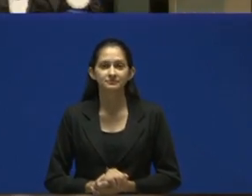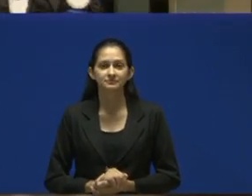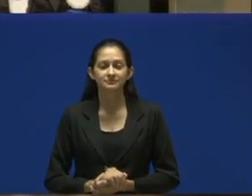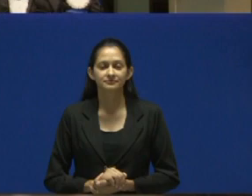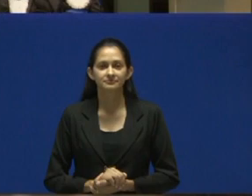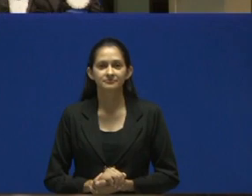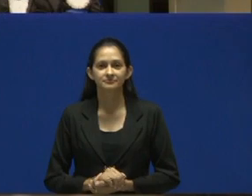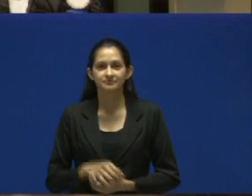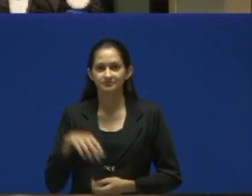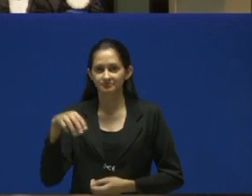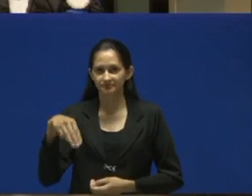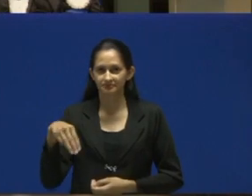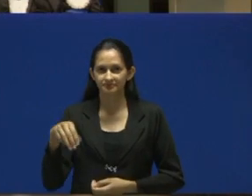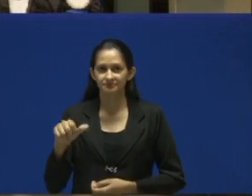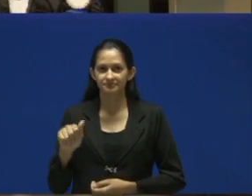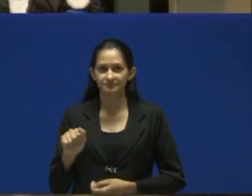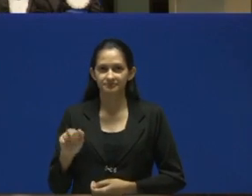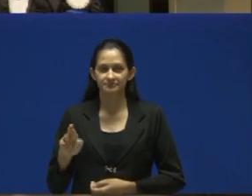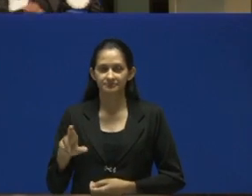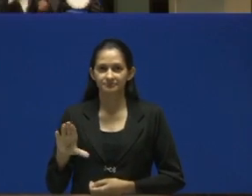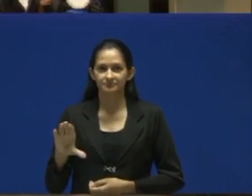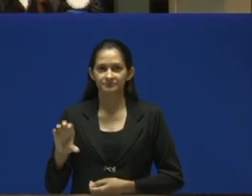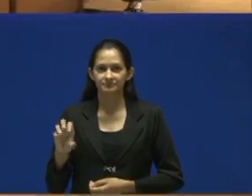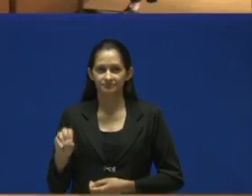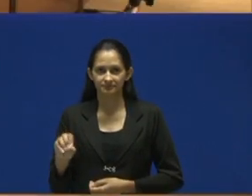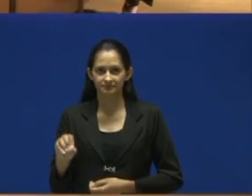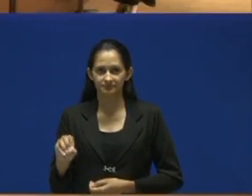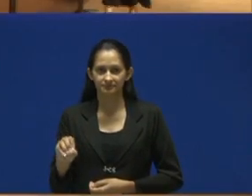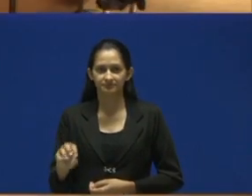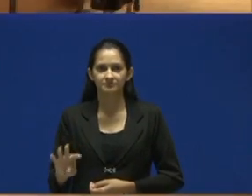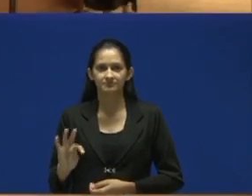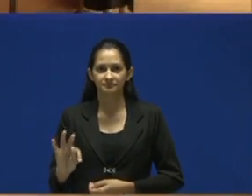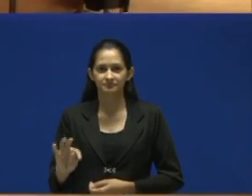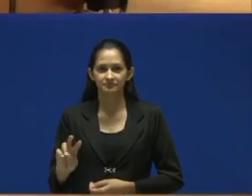marco túlio santana campos silva